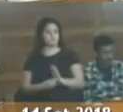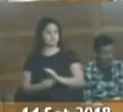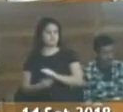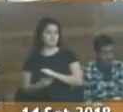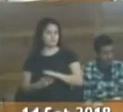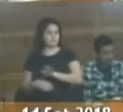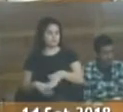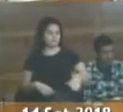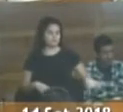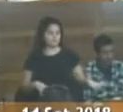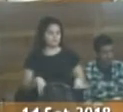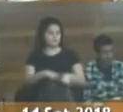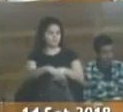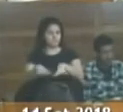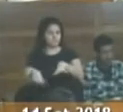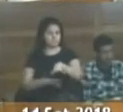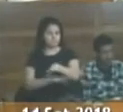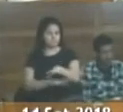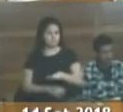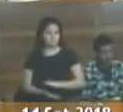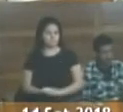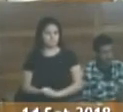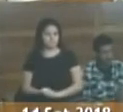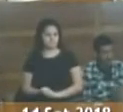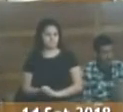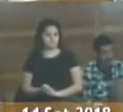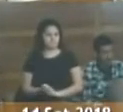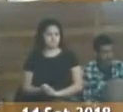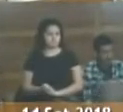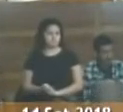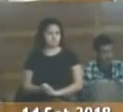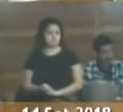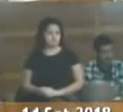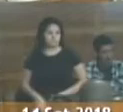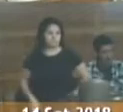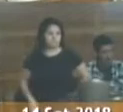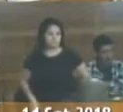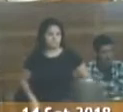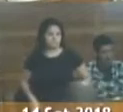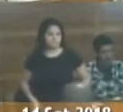Grande. Da ilha, Ana Clara.